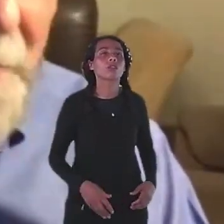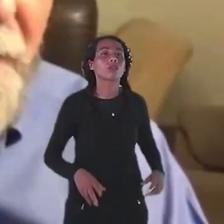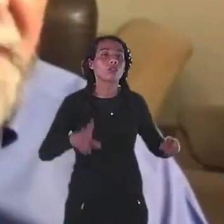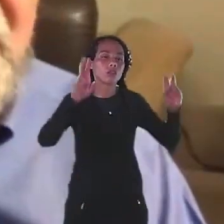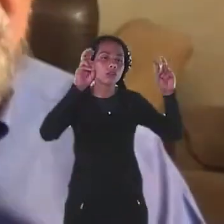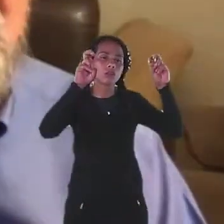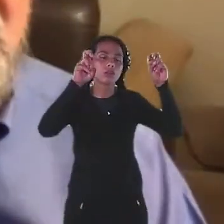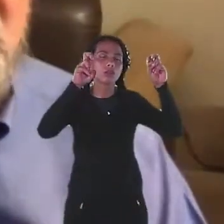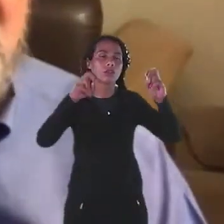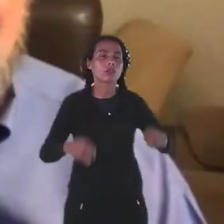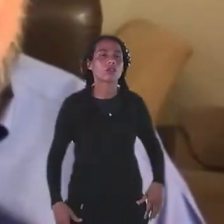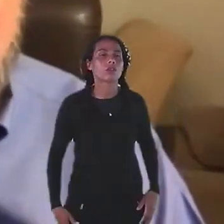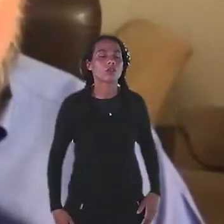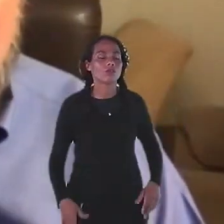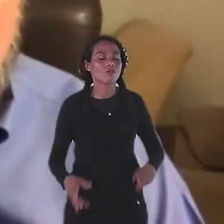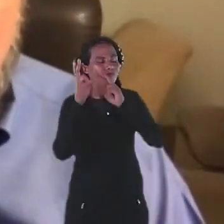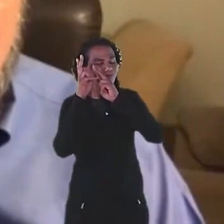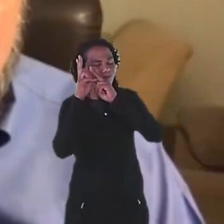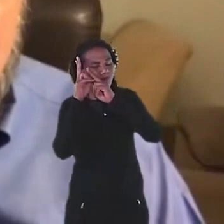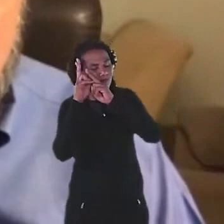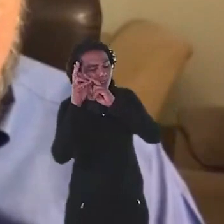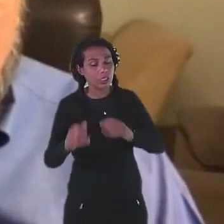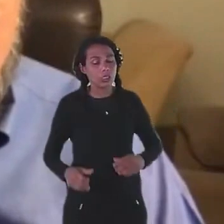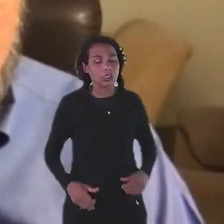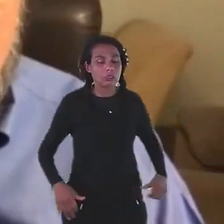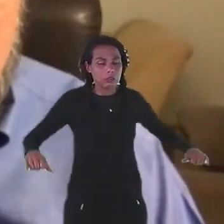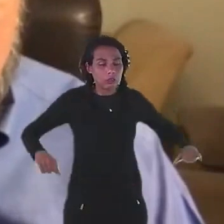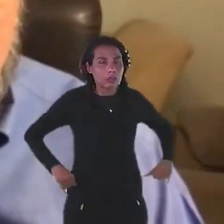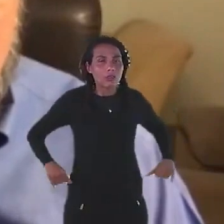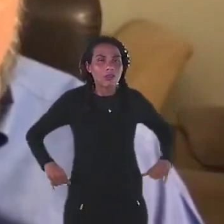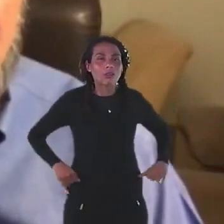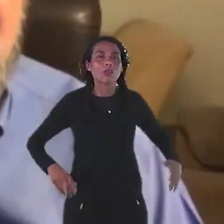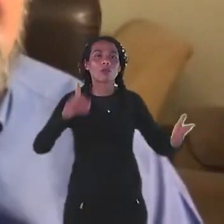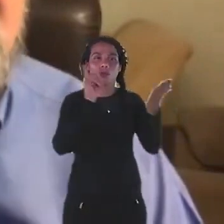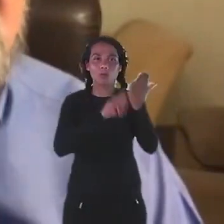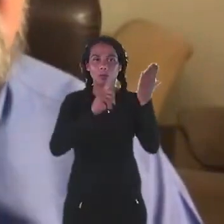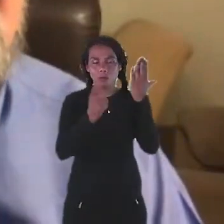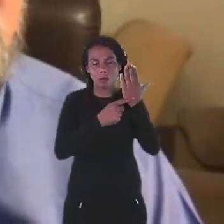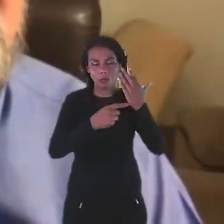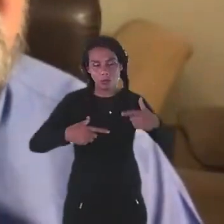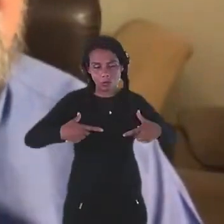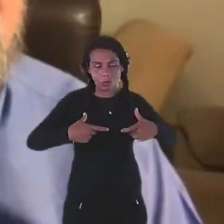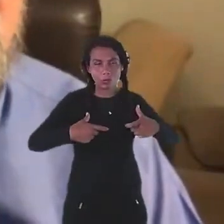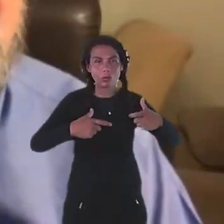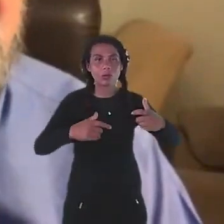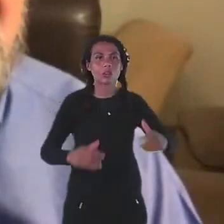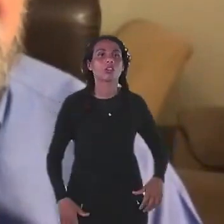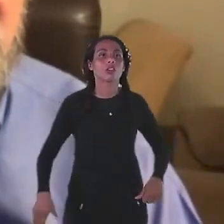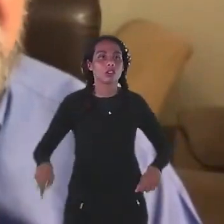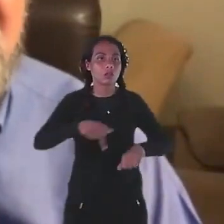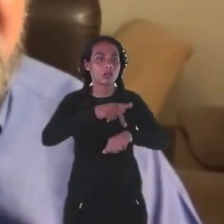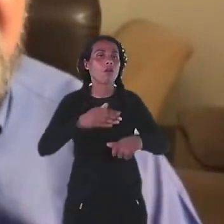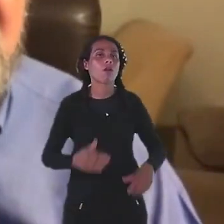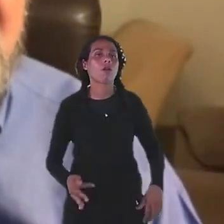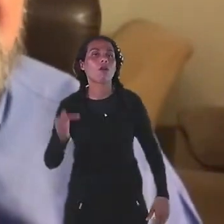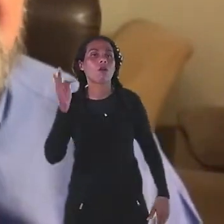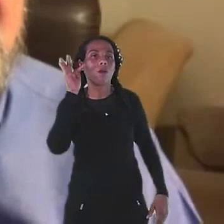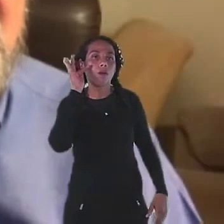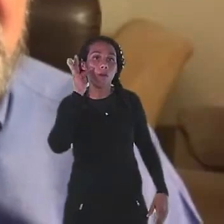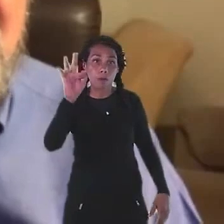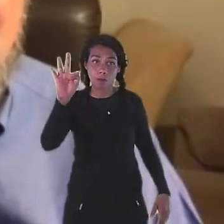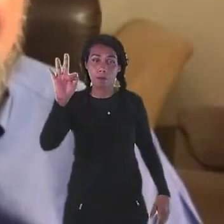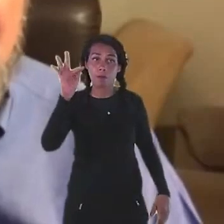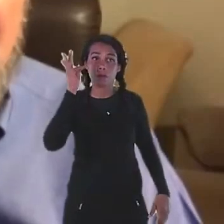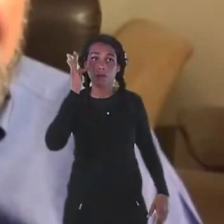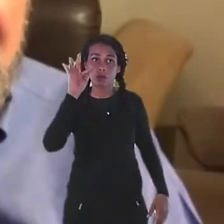uma das maiores tragédias da humanidade, né? Na França, entre o exército aliado francês